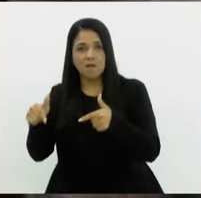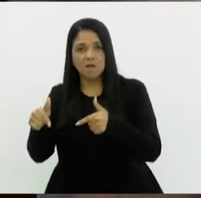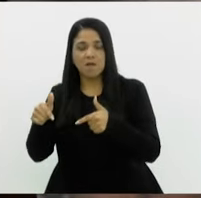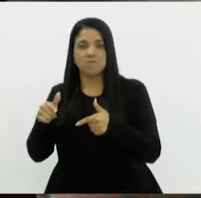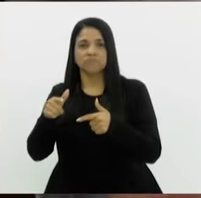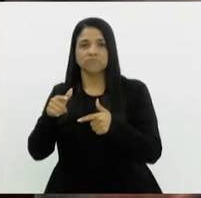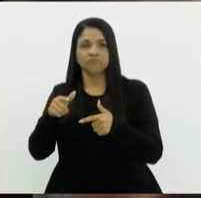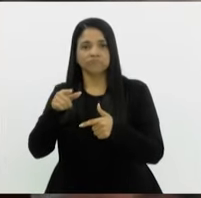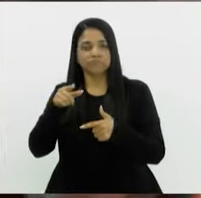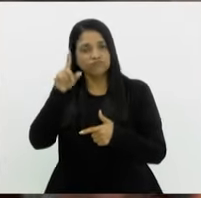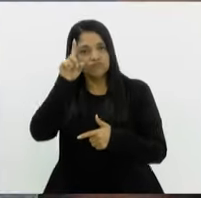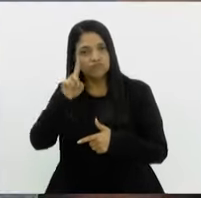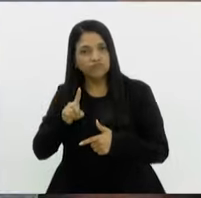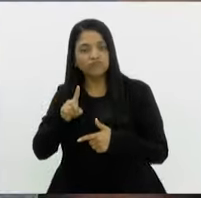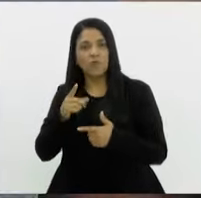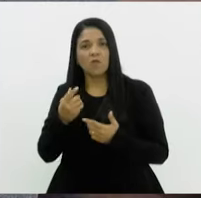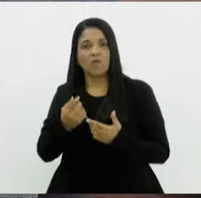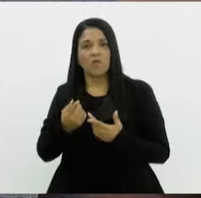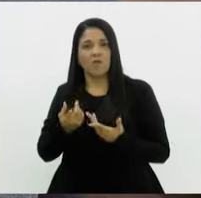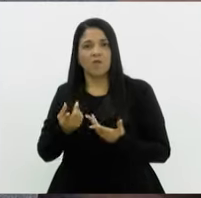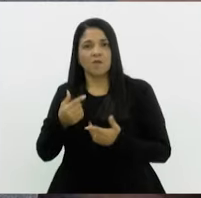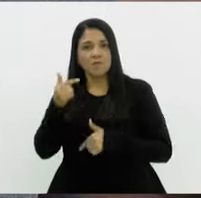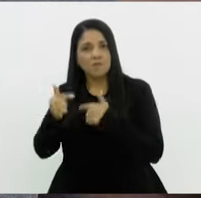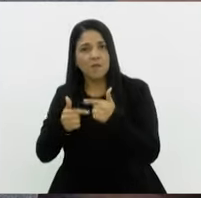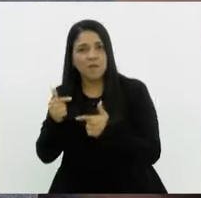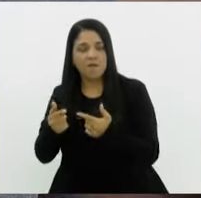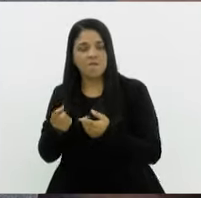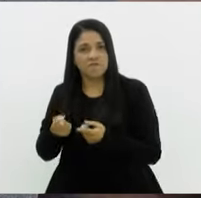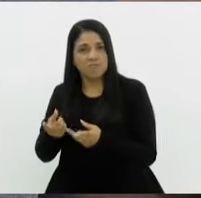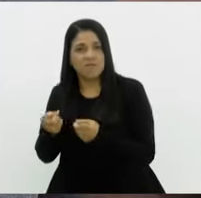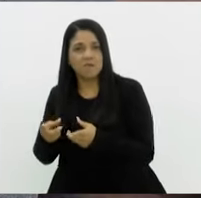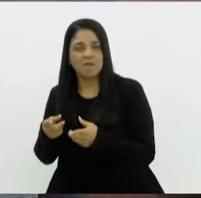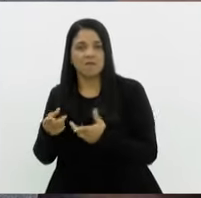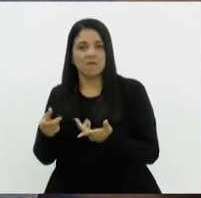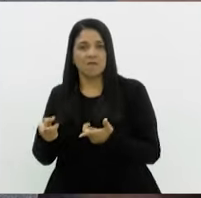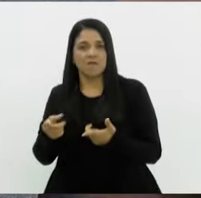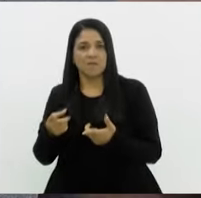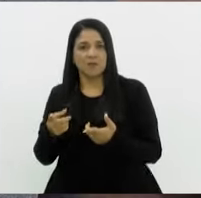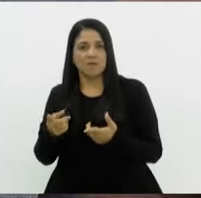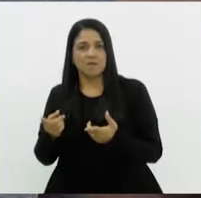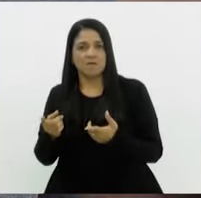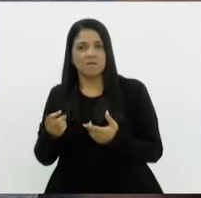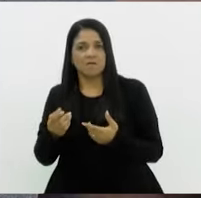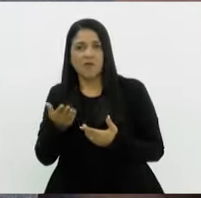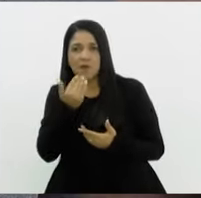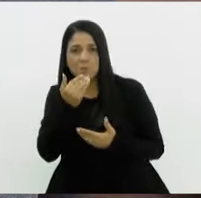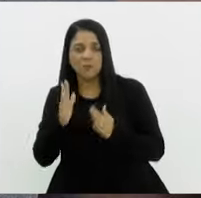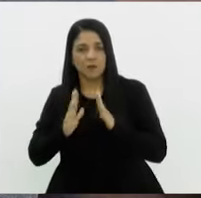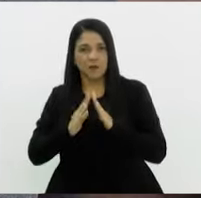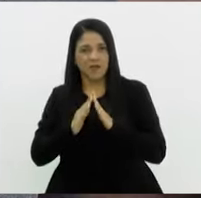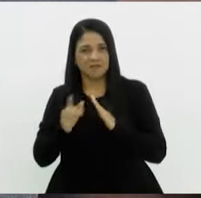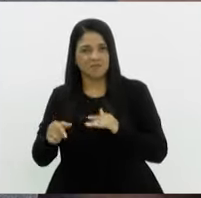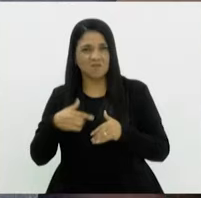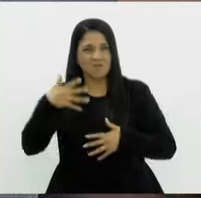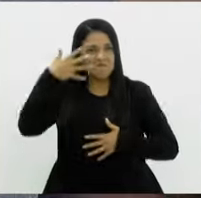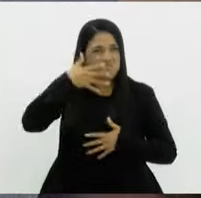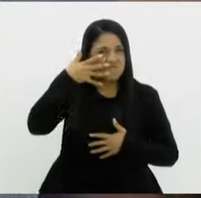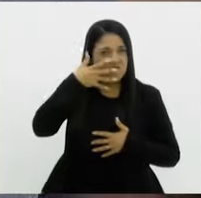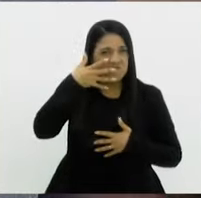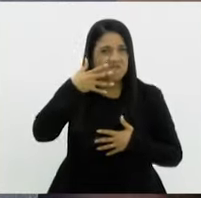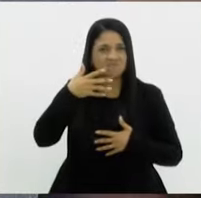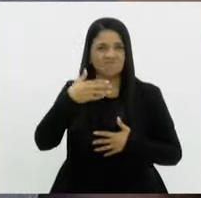casa. Mas é desrespeitado por uma fala irresponsável quando coloca no mesmo balaio de